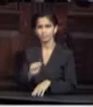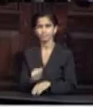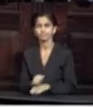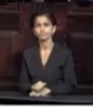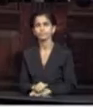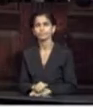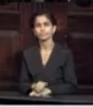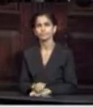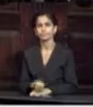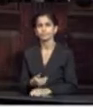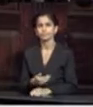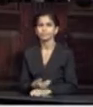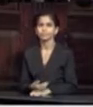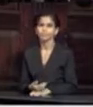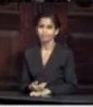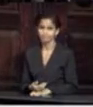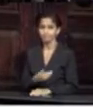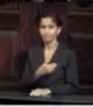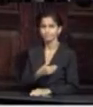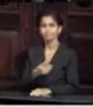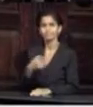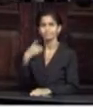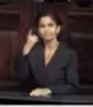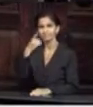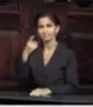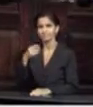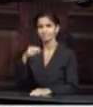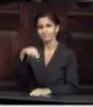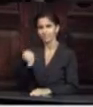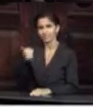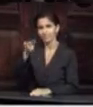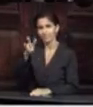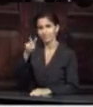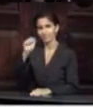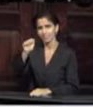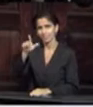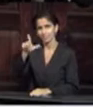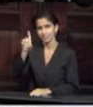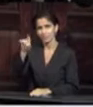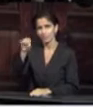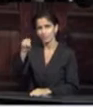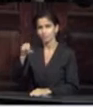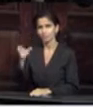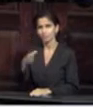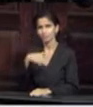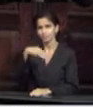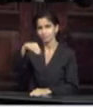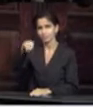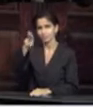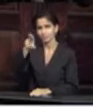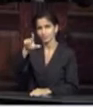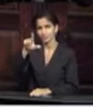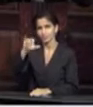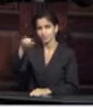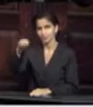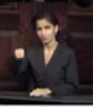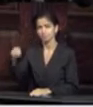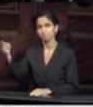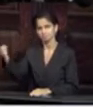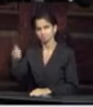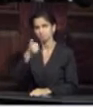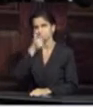Nobre deputado Nivaldo Mulim, fica bem nessa cadeira, viu? Auxiliado pelo nosso grande